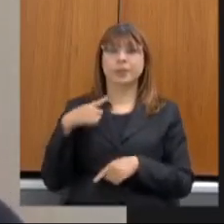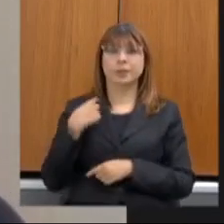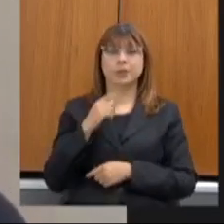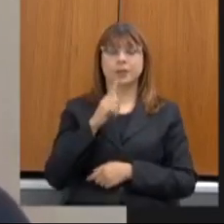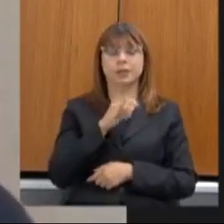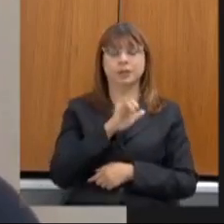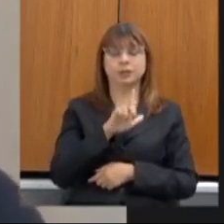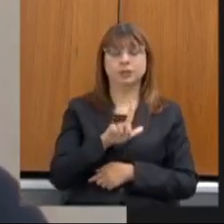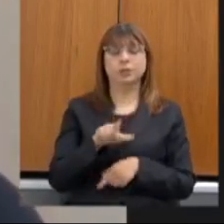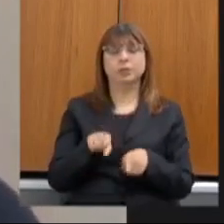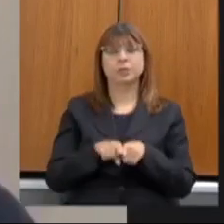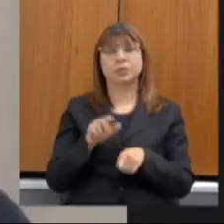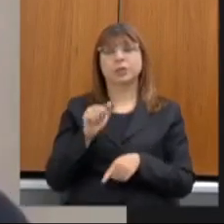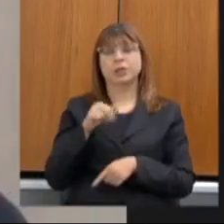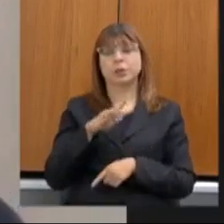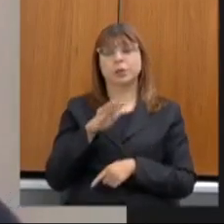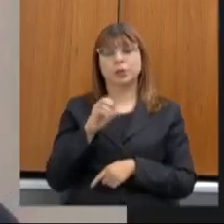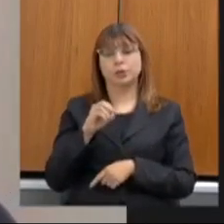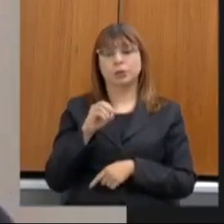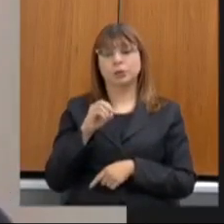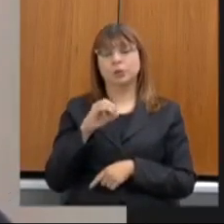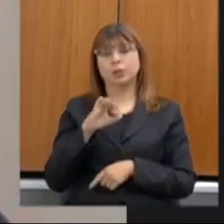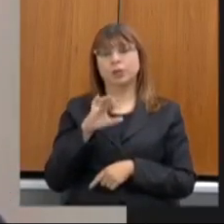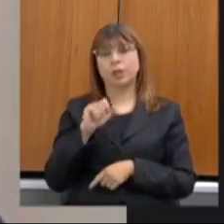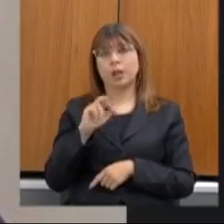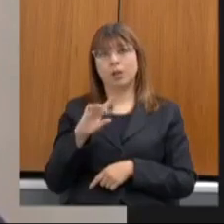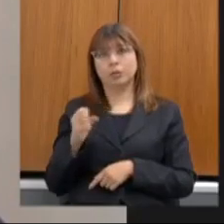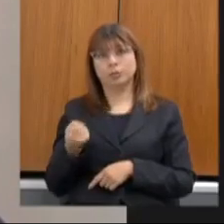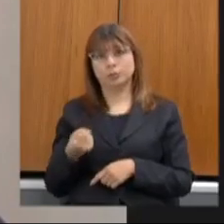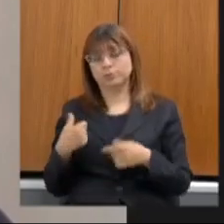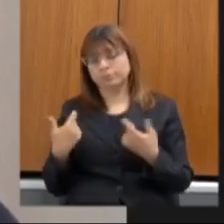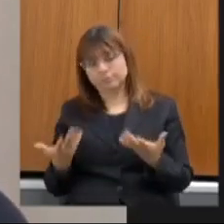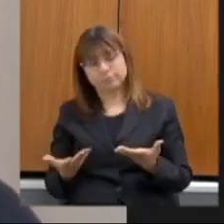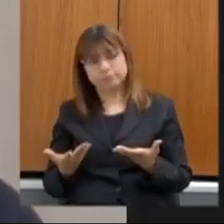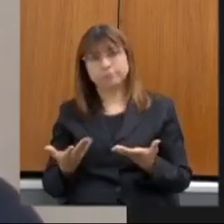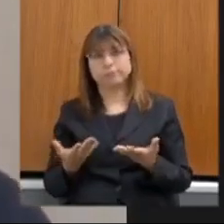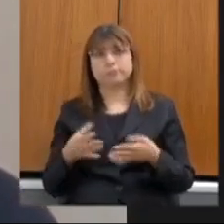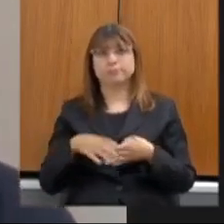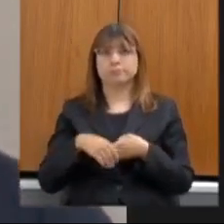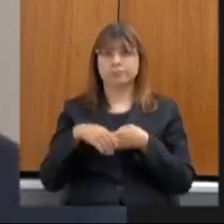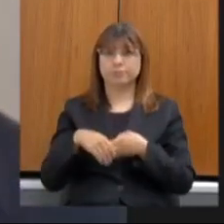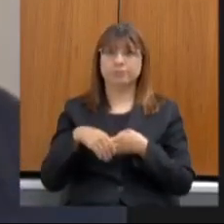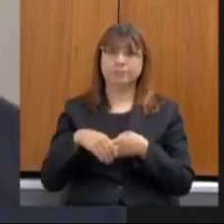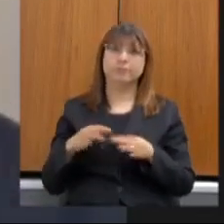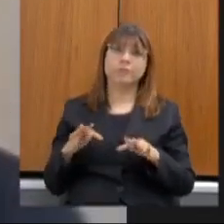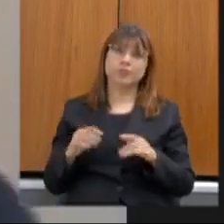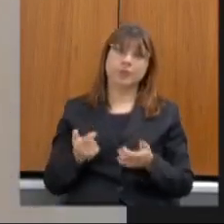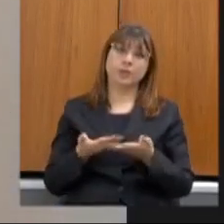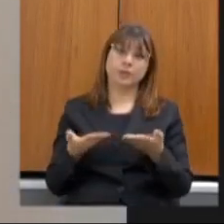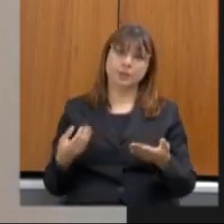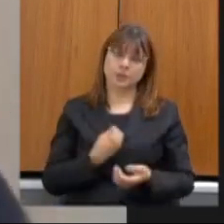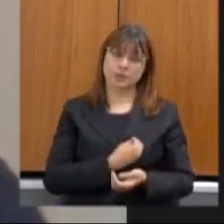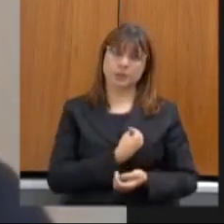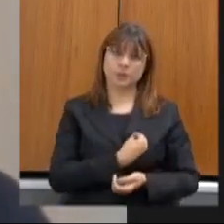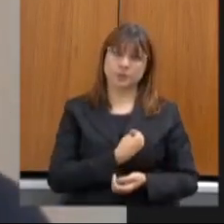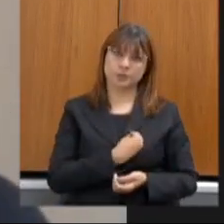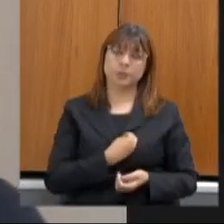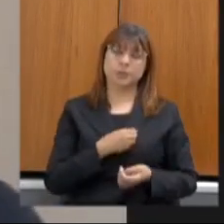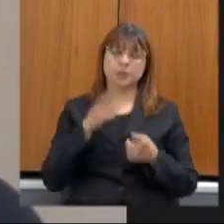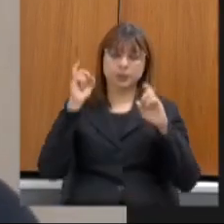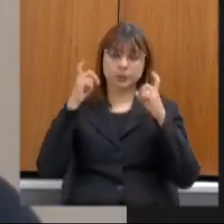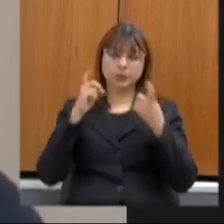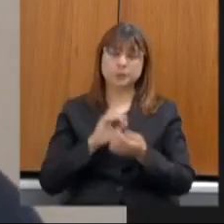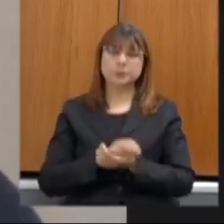Pereira Deputado Antônio Carlos enfim o nosso nossos cumprimentos aí a todos que estão participando dessa